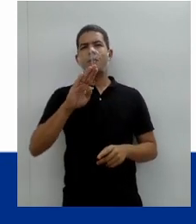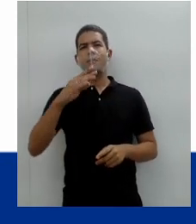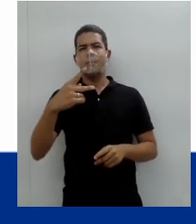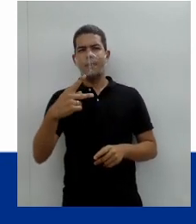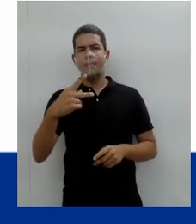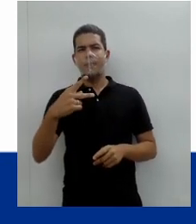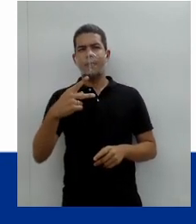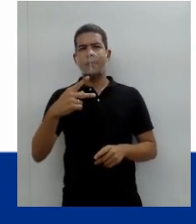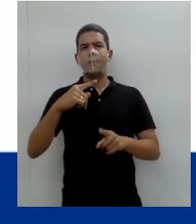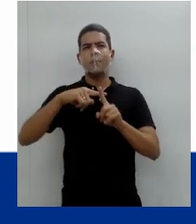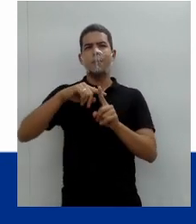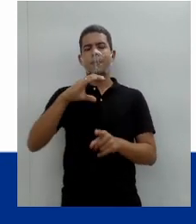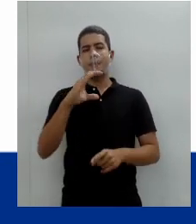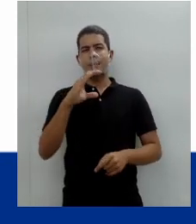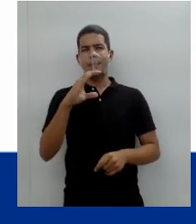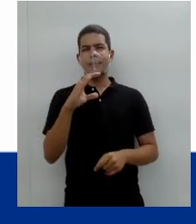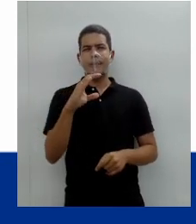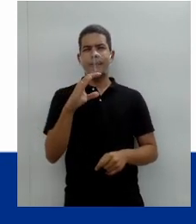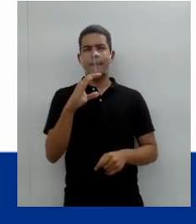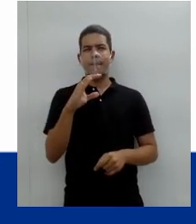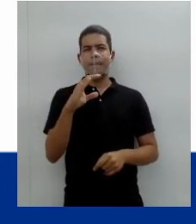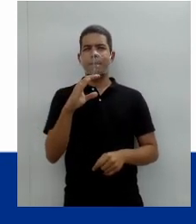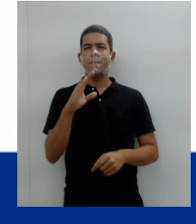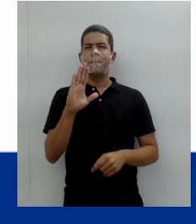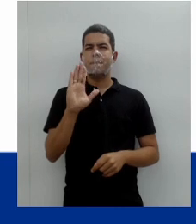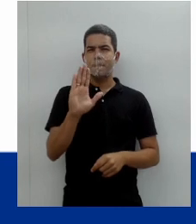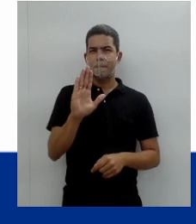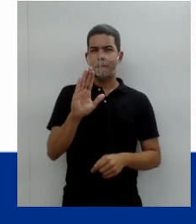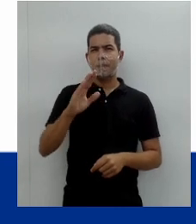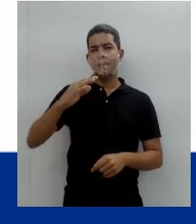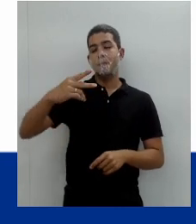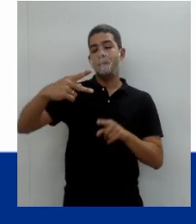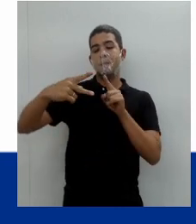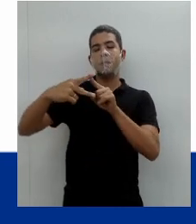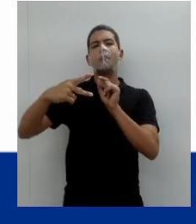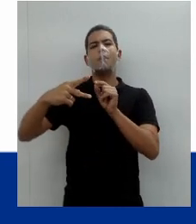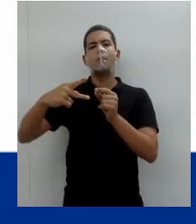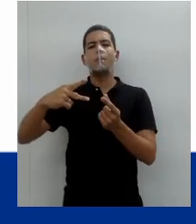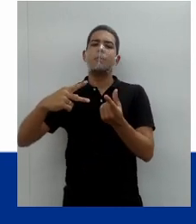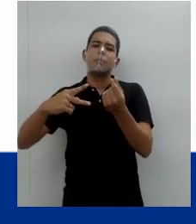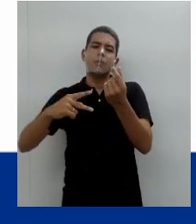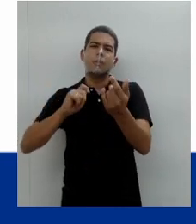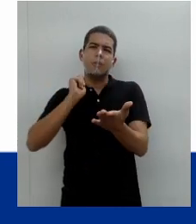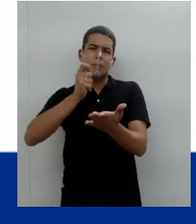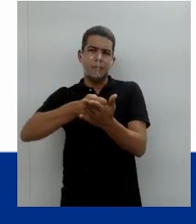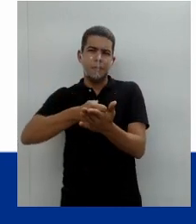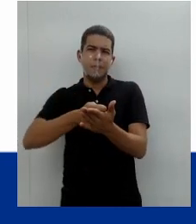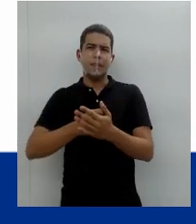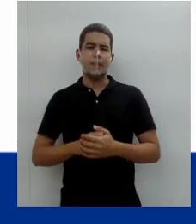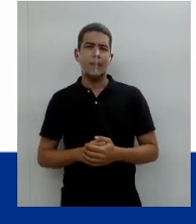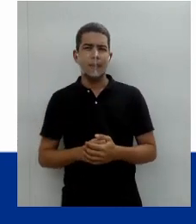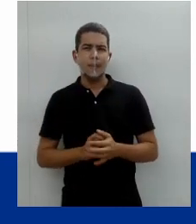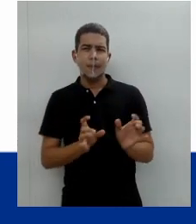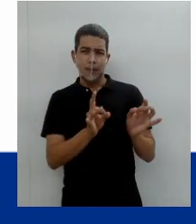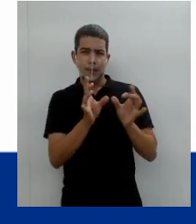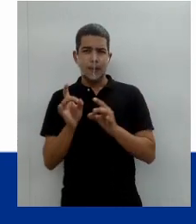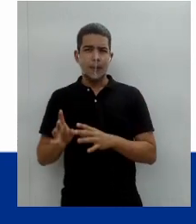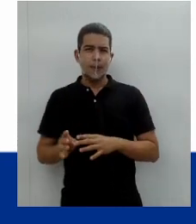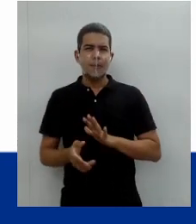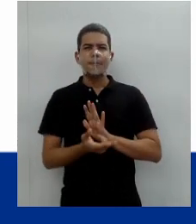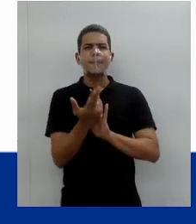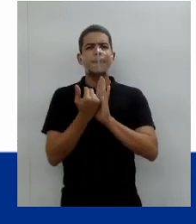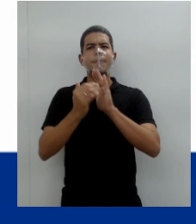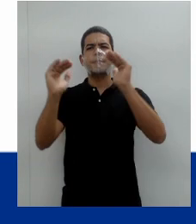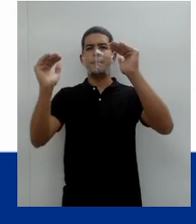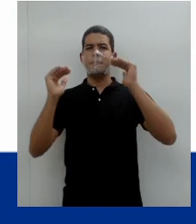B, P mais C, sendo P o preço de venda praticado. A figura abaixo